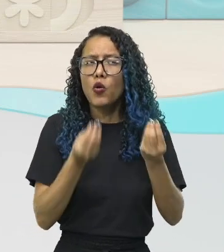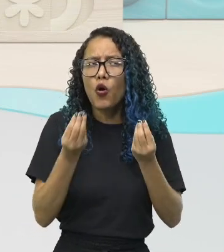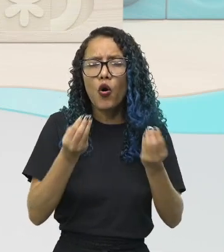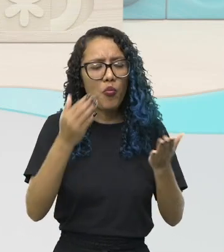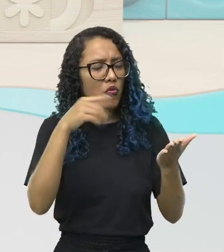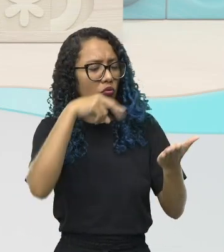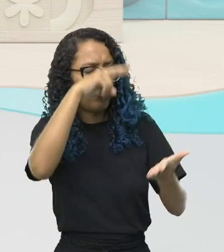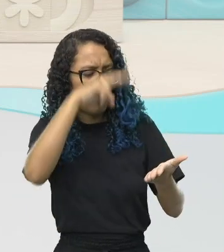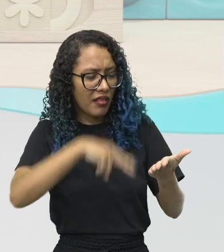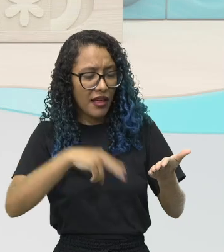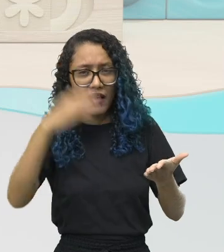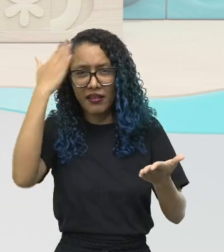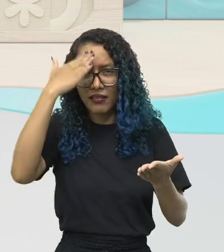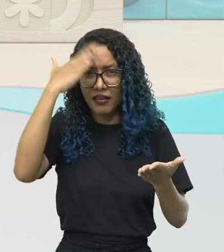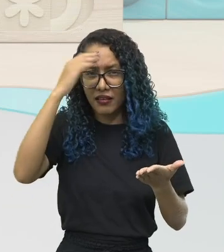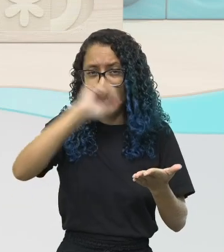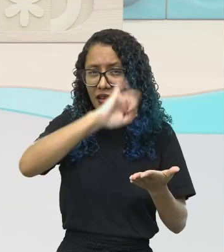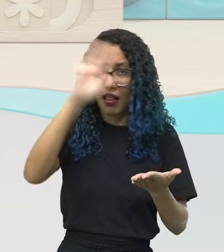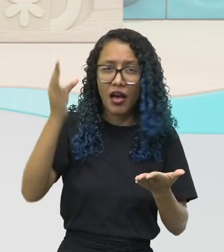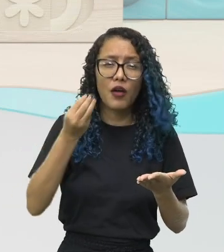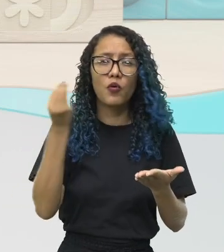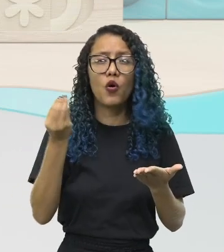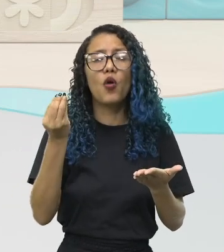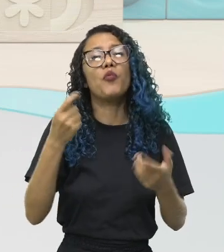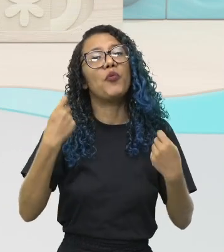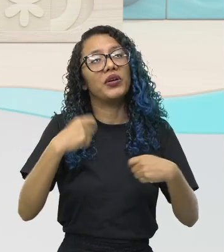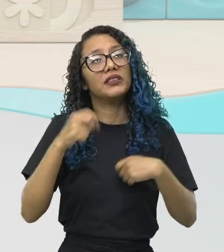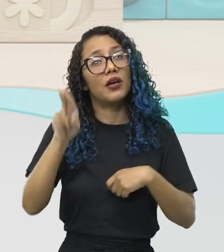clareza e expressividade? Os sinais de